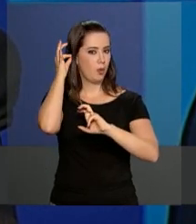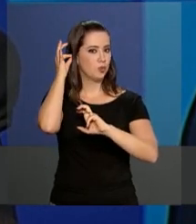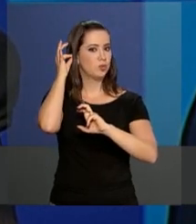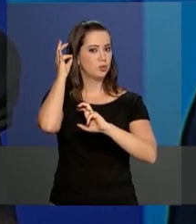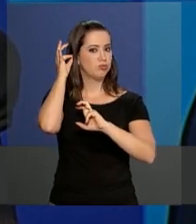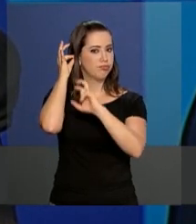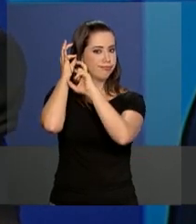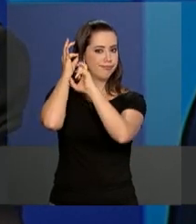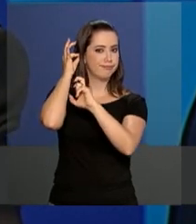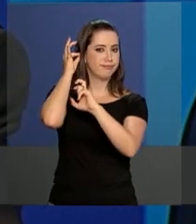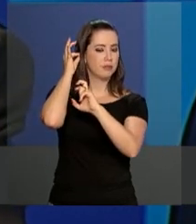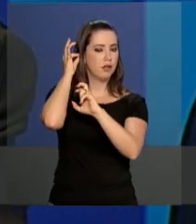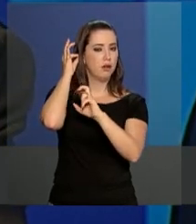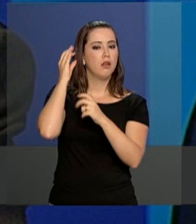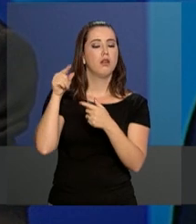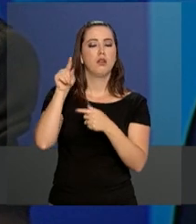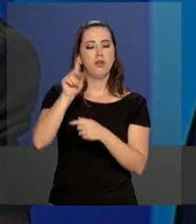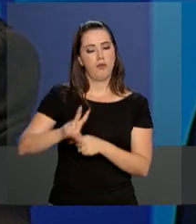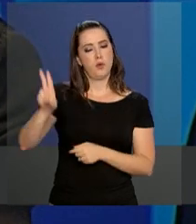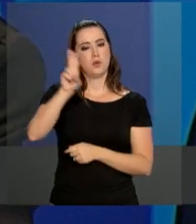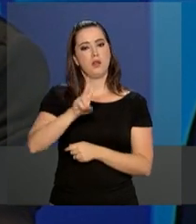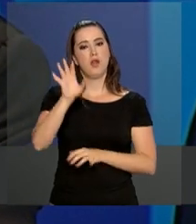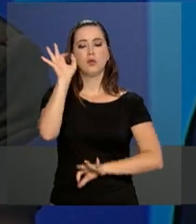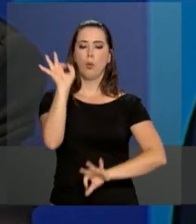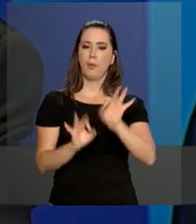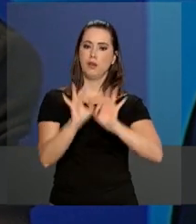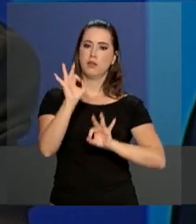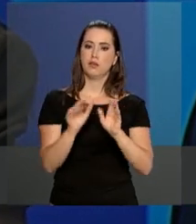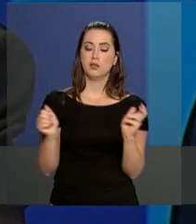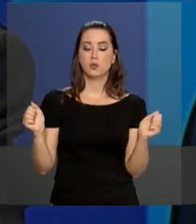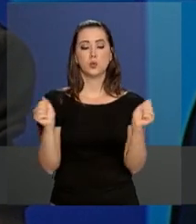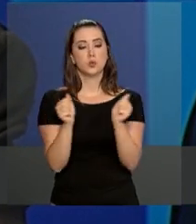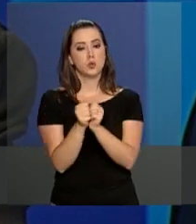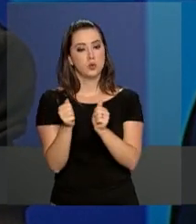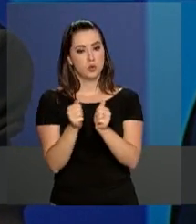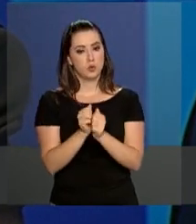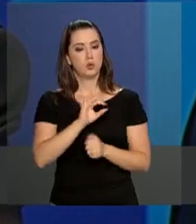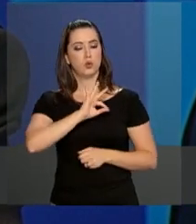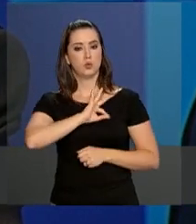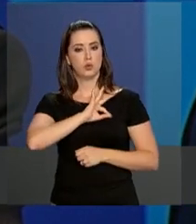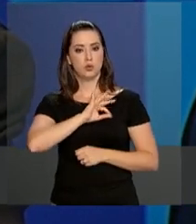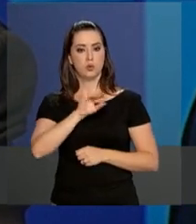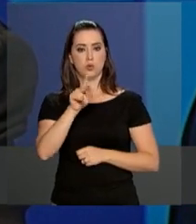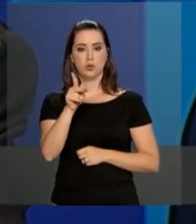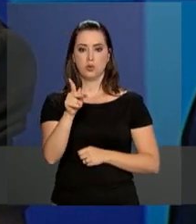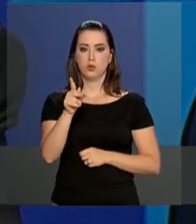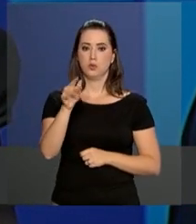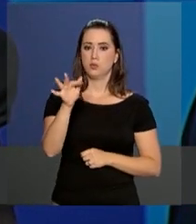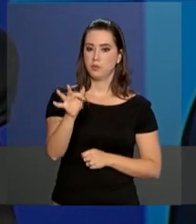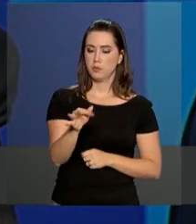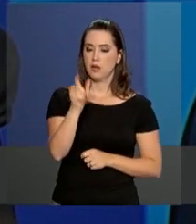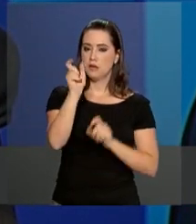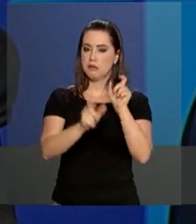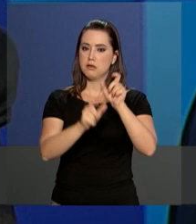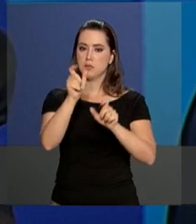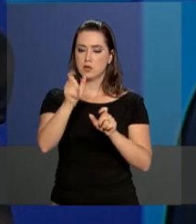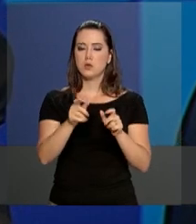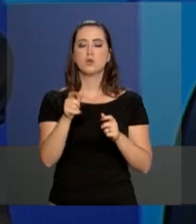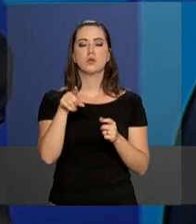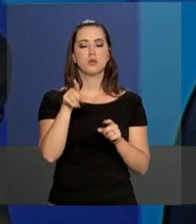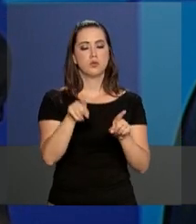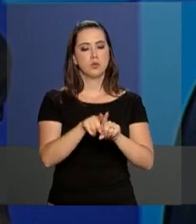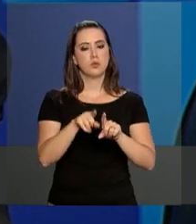foi a foi utilizado um planejamento em conjunto feito em conjunto com a polícia federal e as pessoas e foram inclusive